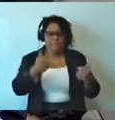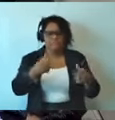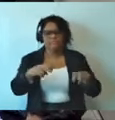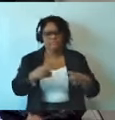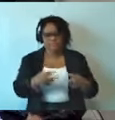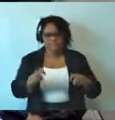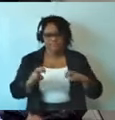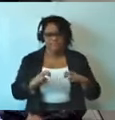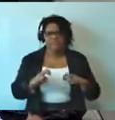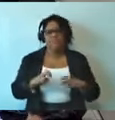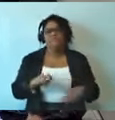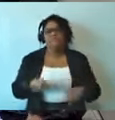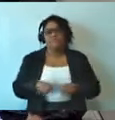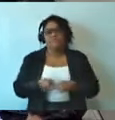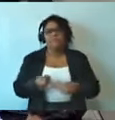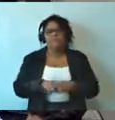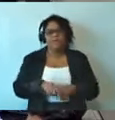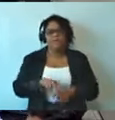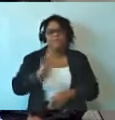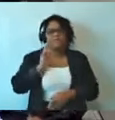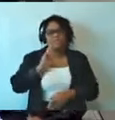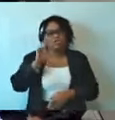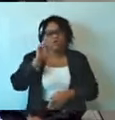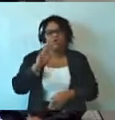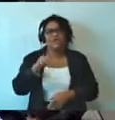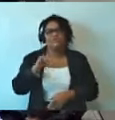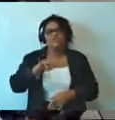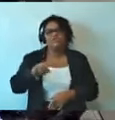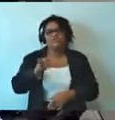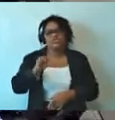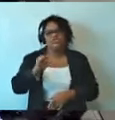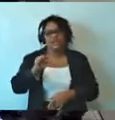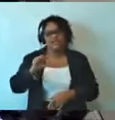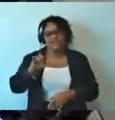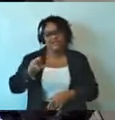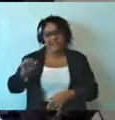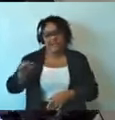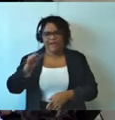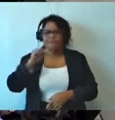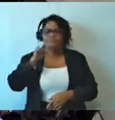A senhora Jéssica também, por favor, sente-se do lado de cá.